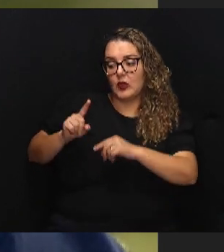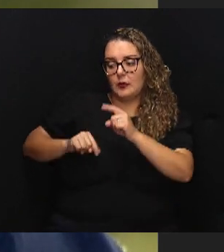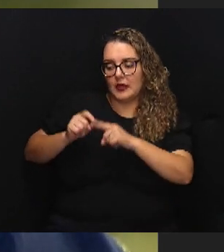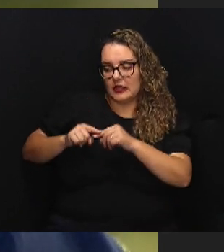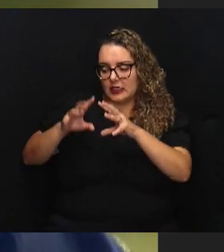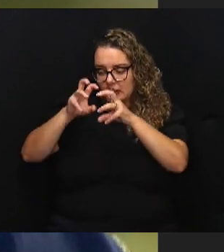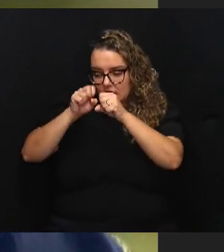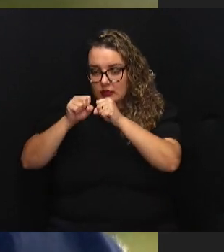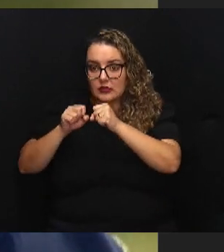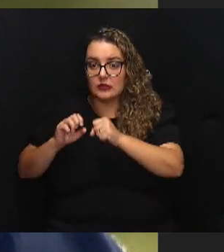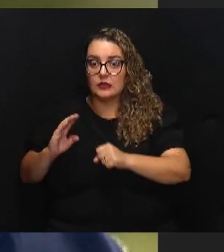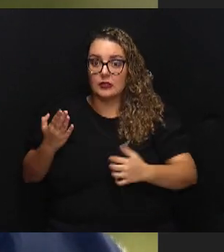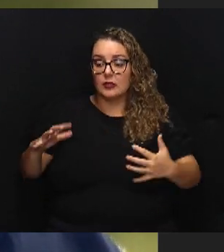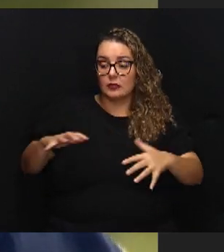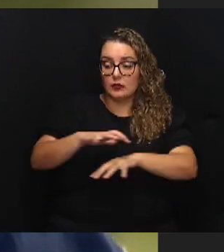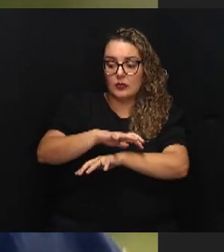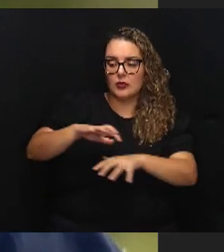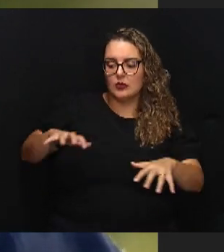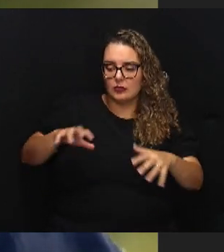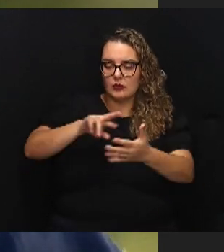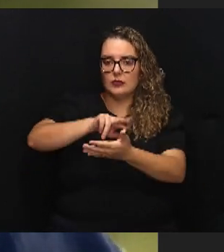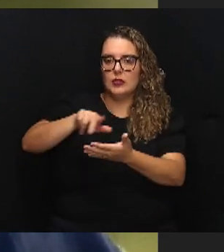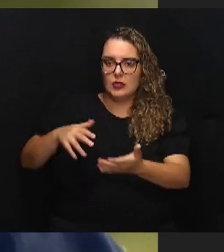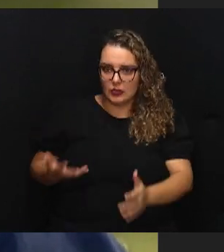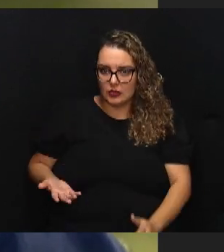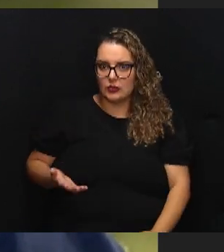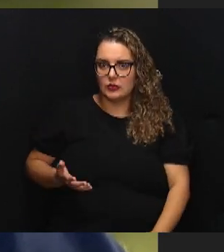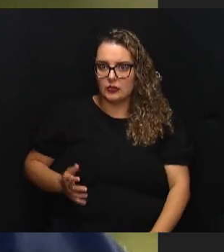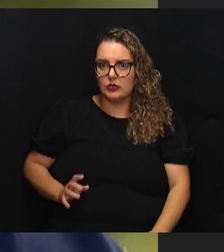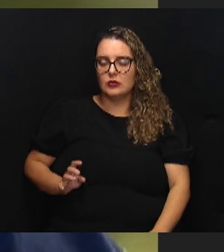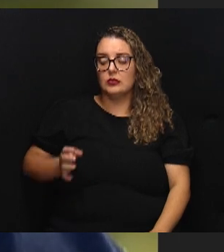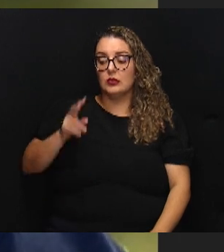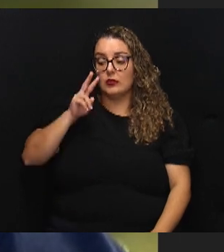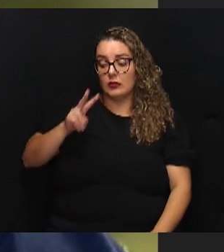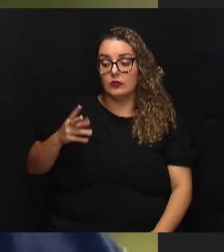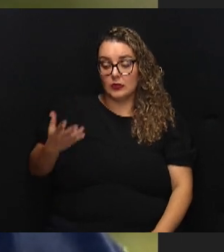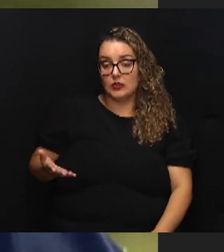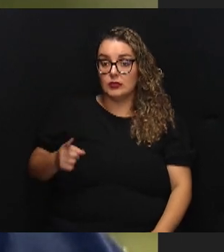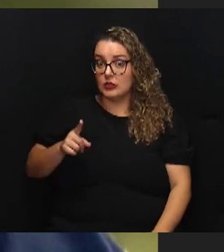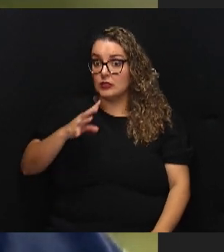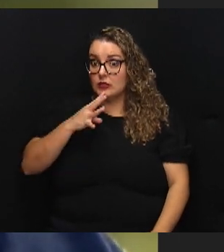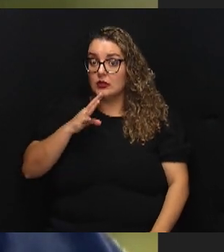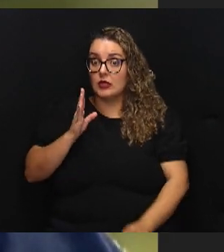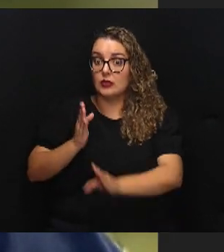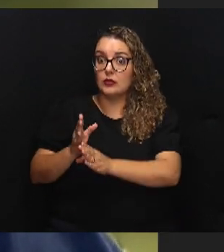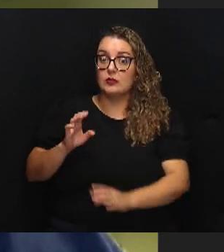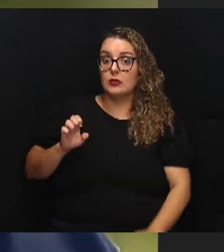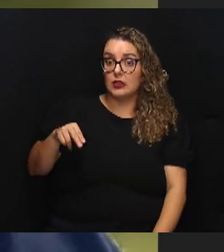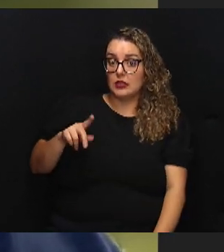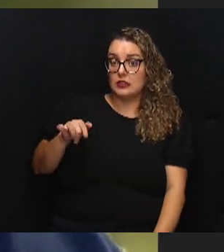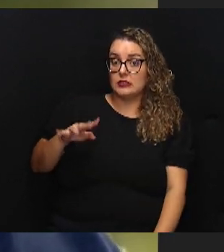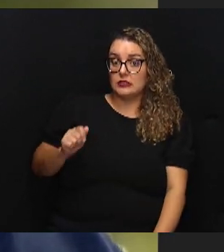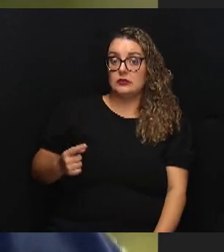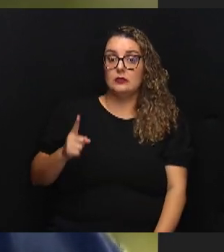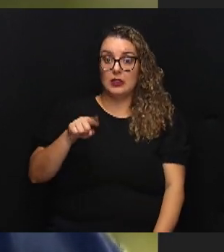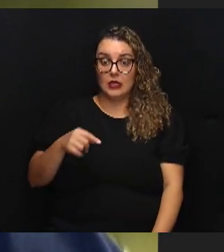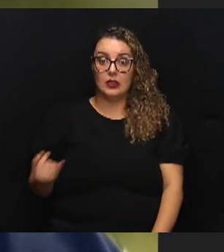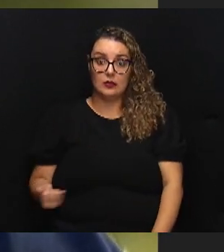da biodiversidade. Então, olhando para esse mundo desconhecido, que a gente encontrou essa nova enzima. É importante destacar